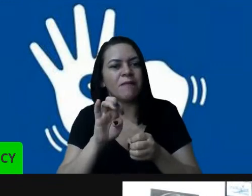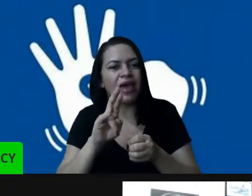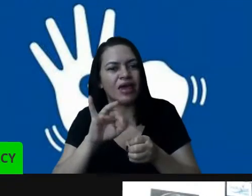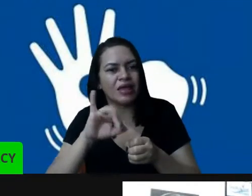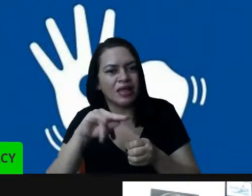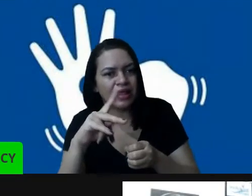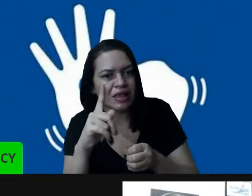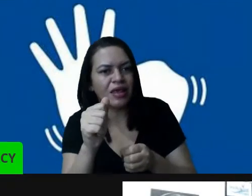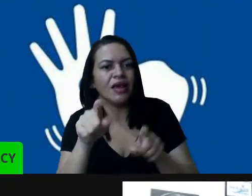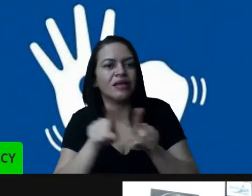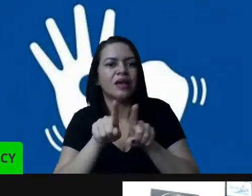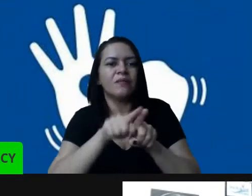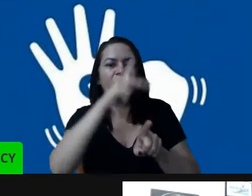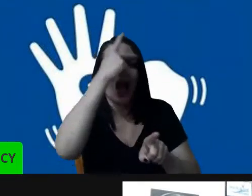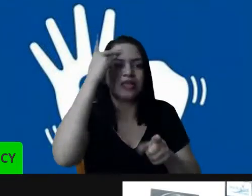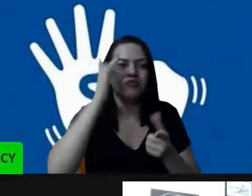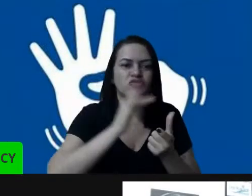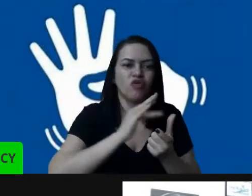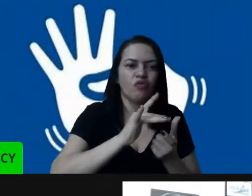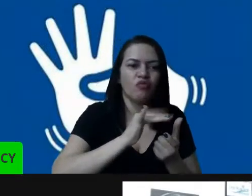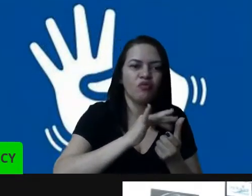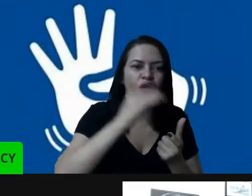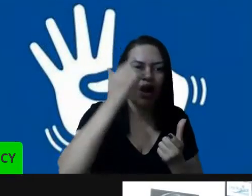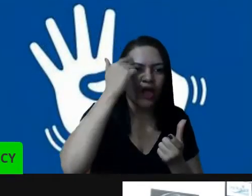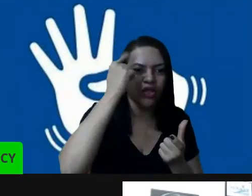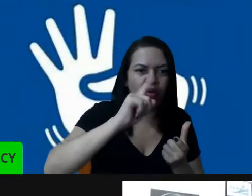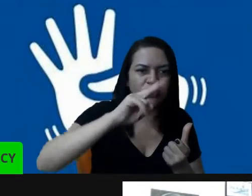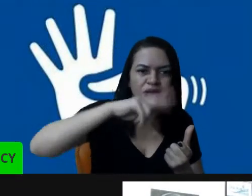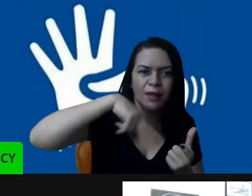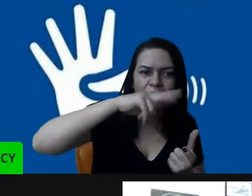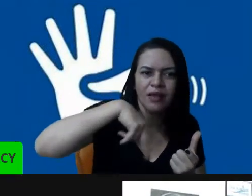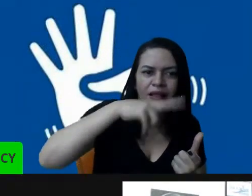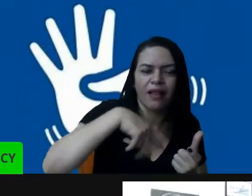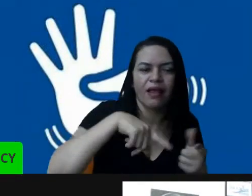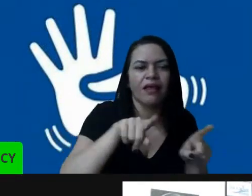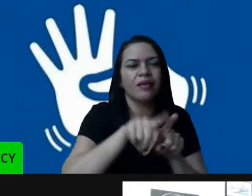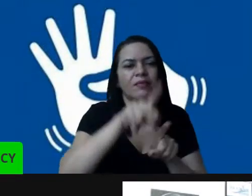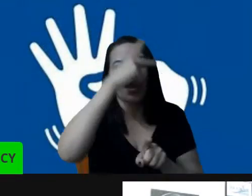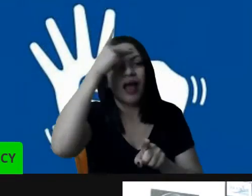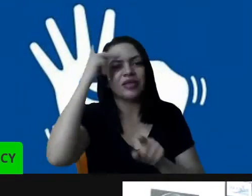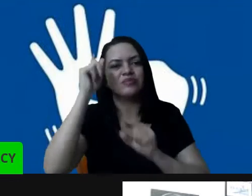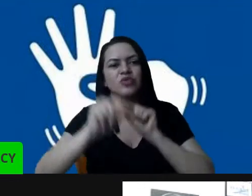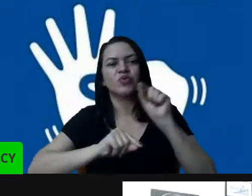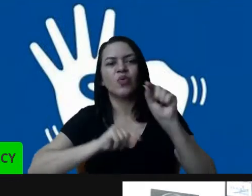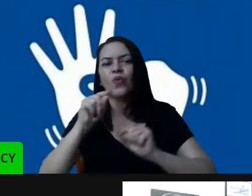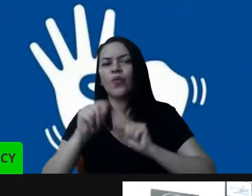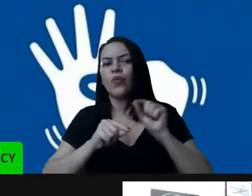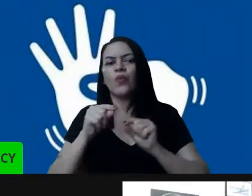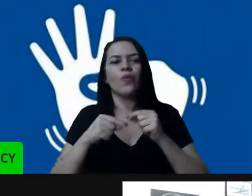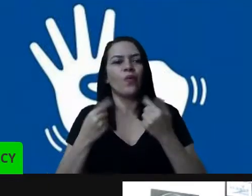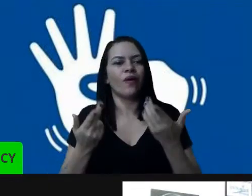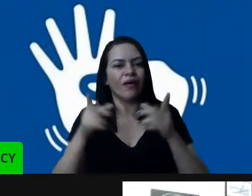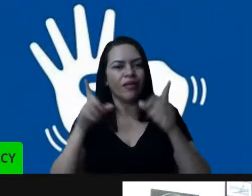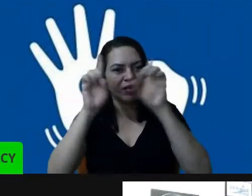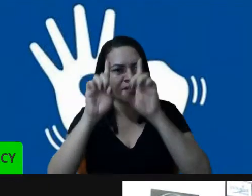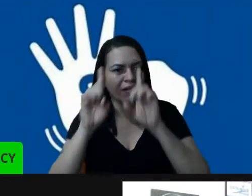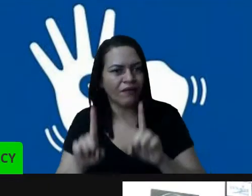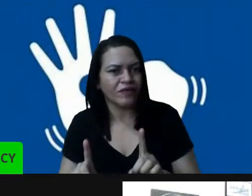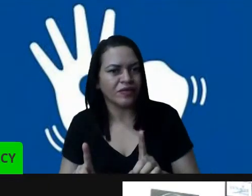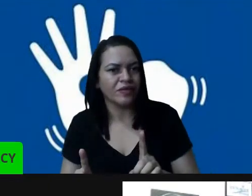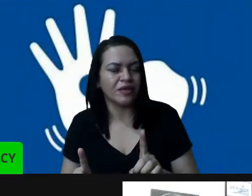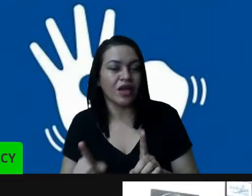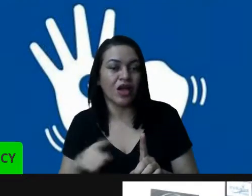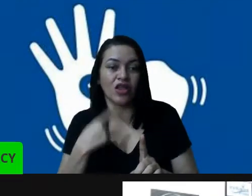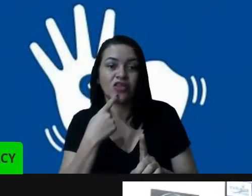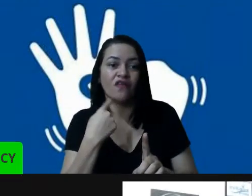pessoas analfabetas. Imagina um aplicativo, né? E aí a gente está falando de mídia social. E aí eu